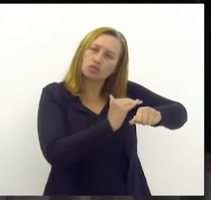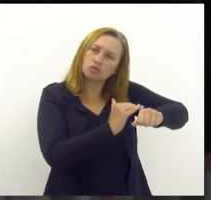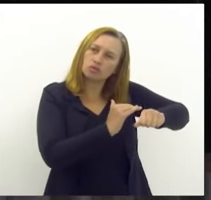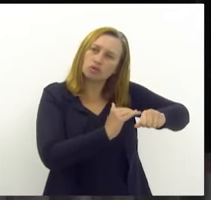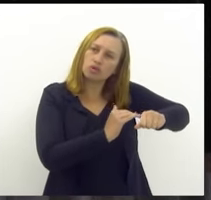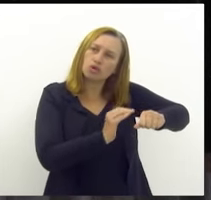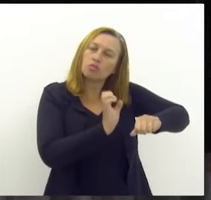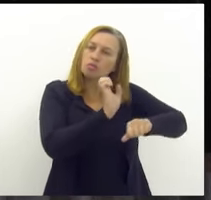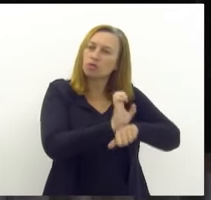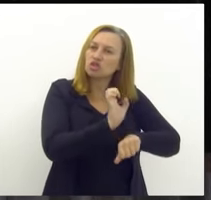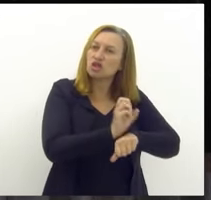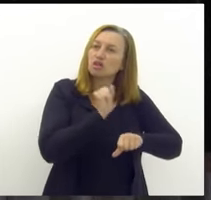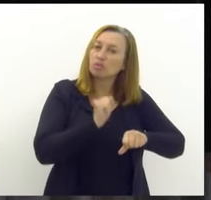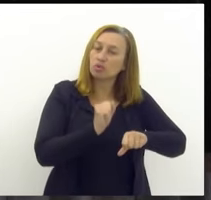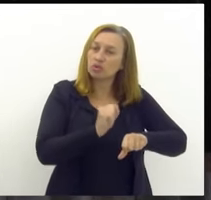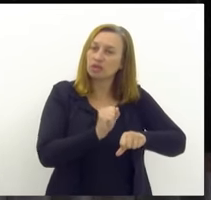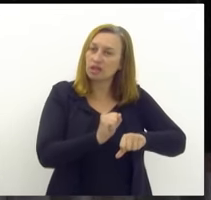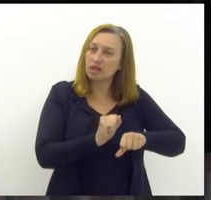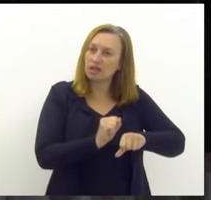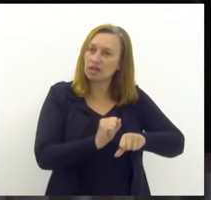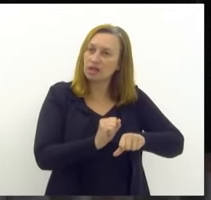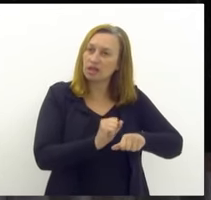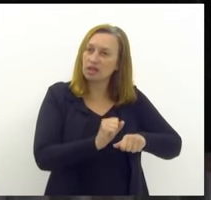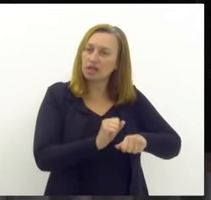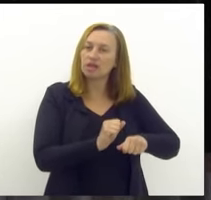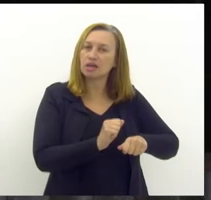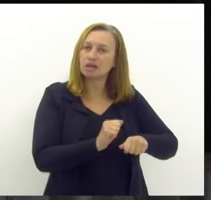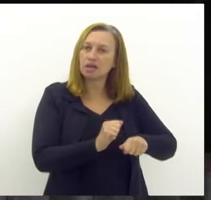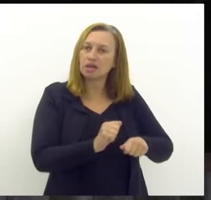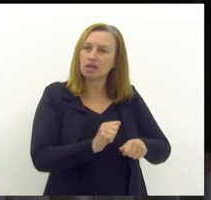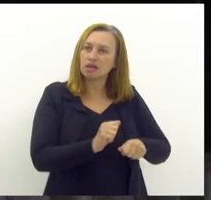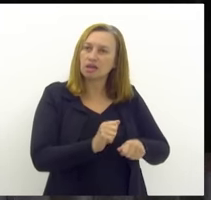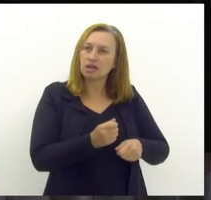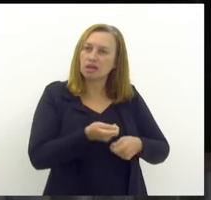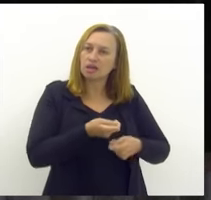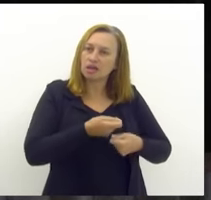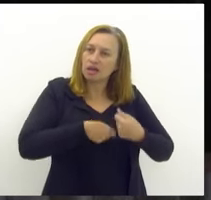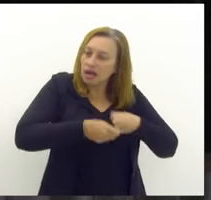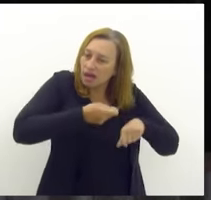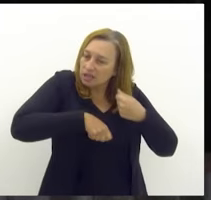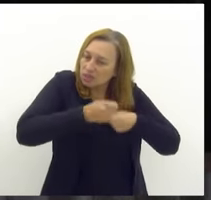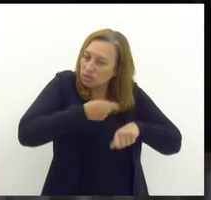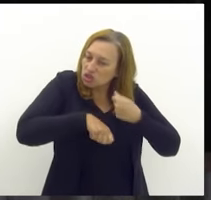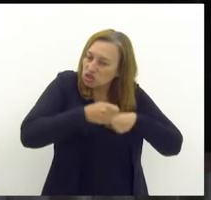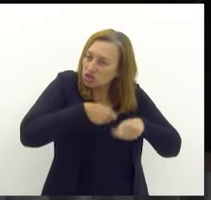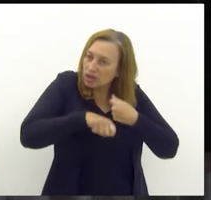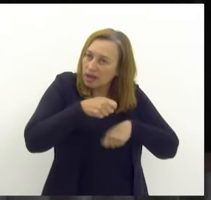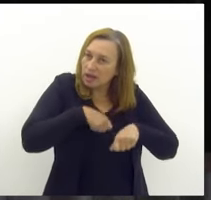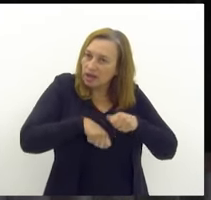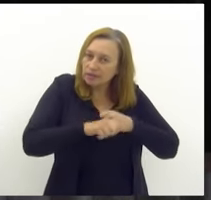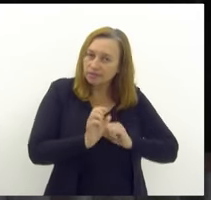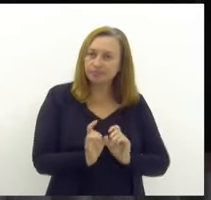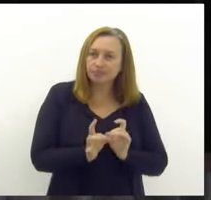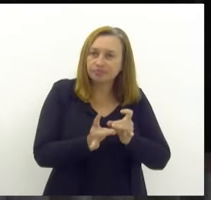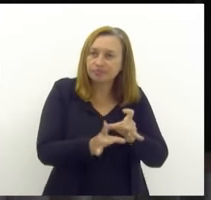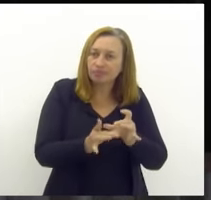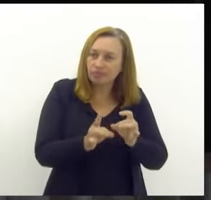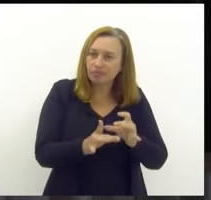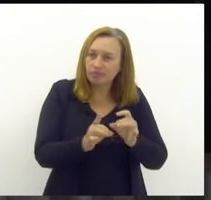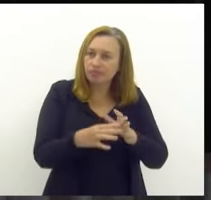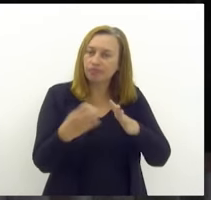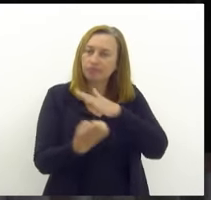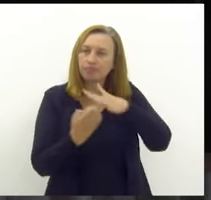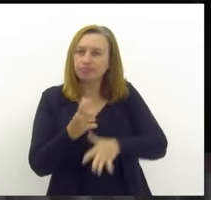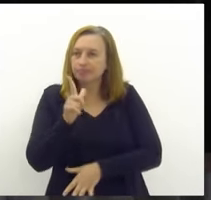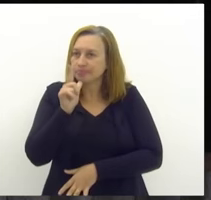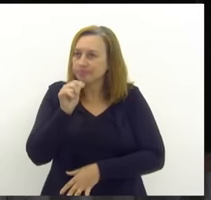estado poder se capitalizar no momento que fosse necessário de abrir mão desses recursos do fundo da da venda da Sedai para poder cobrir o